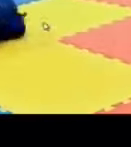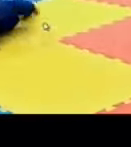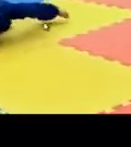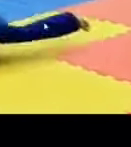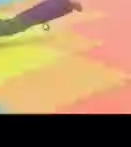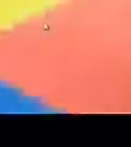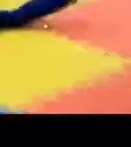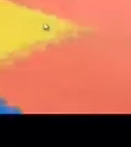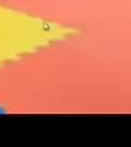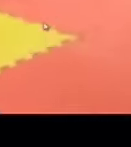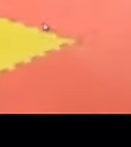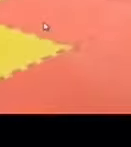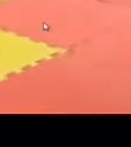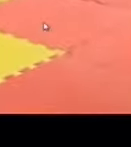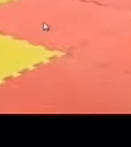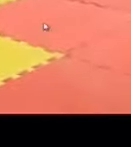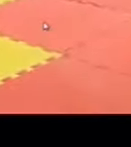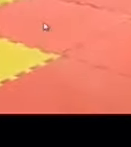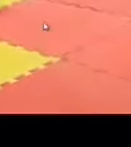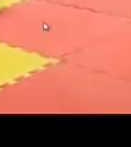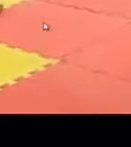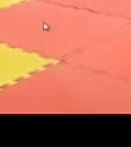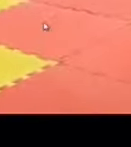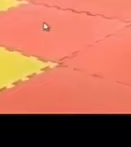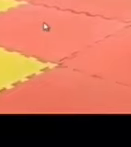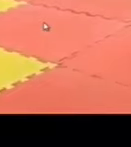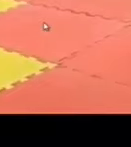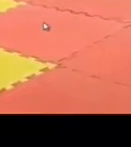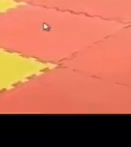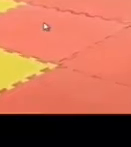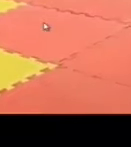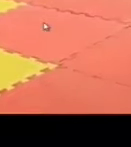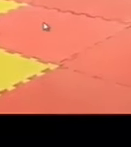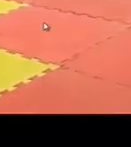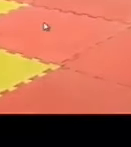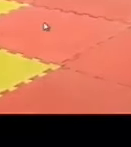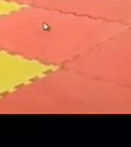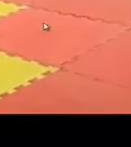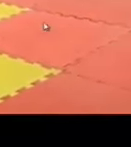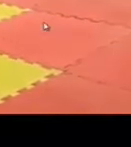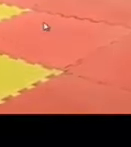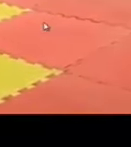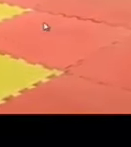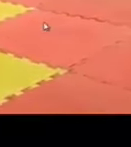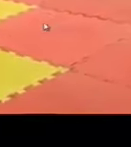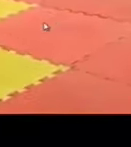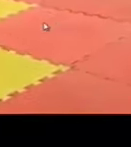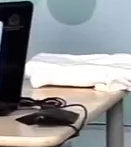Sim!